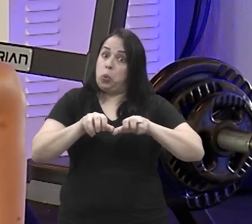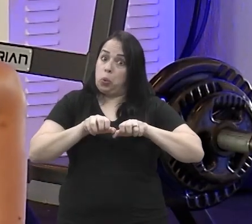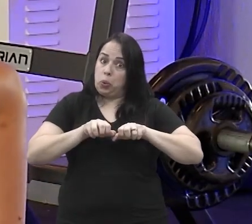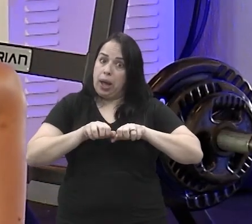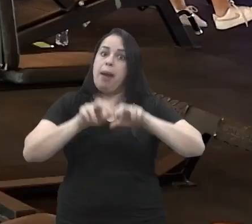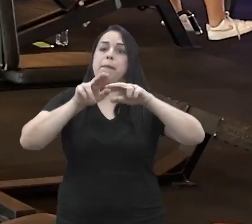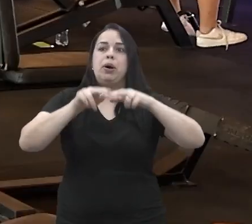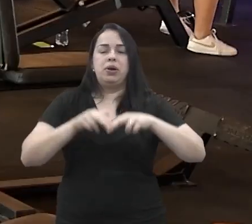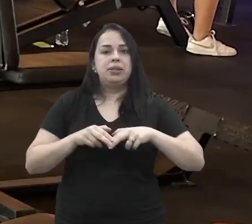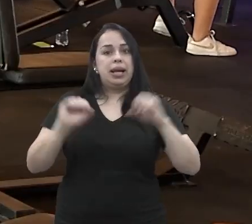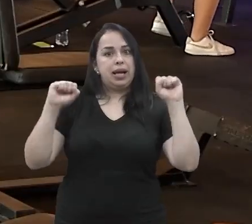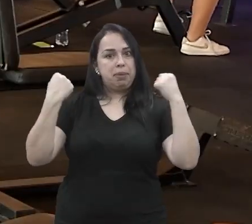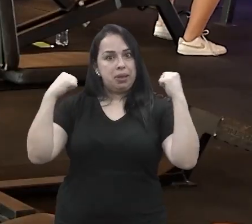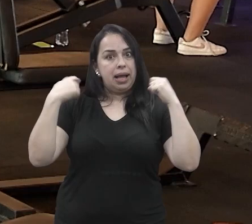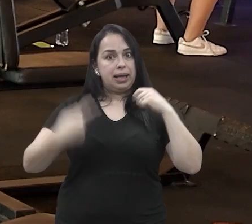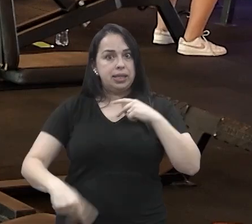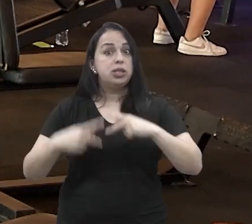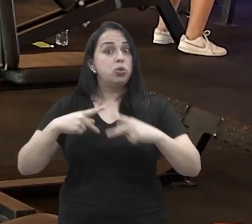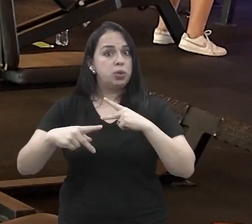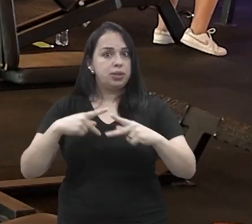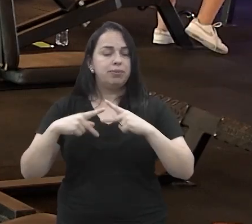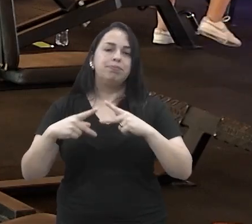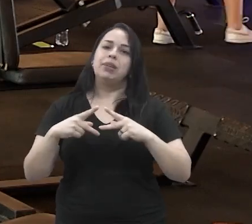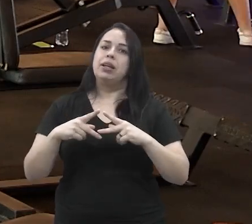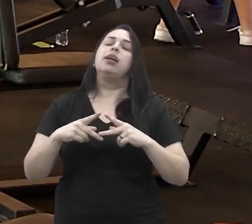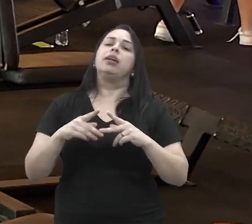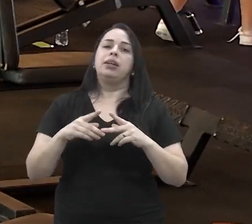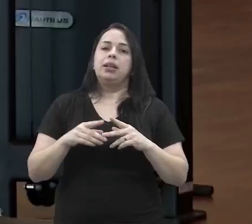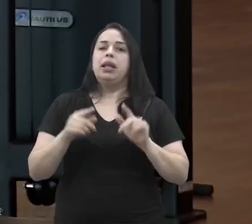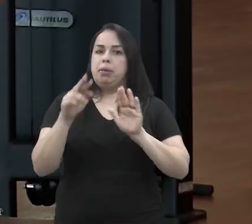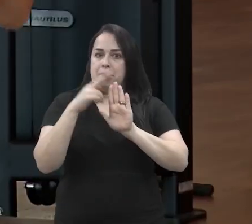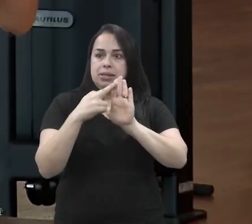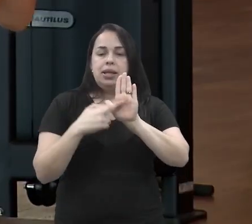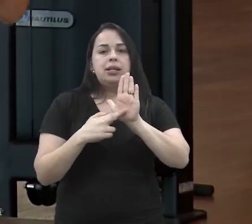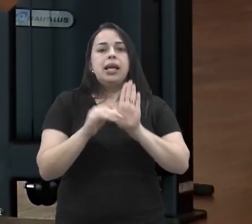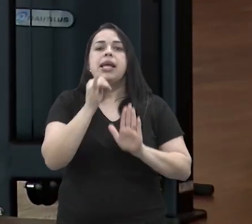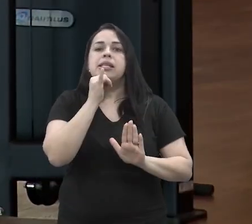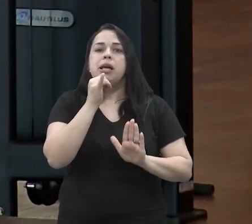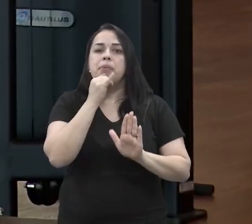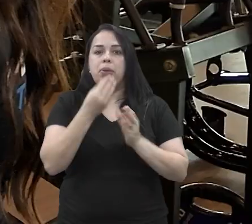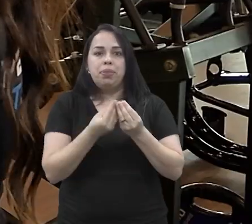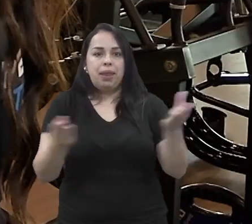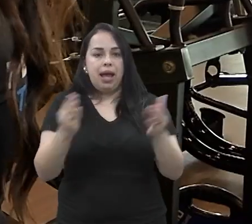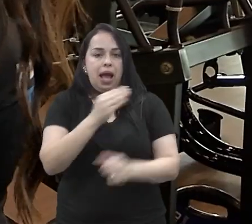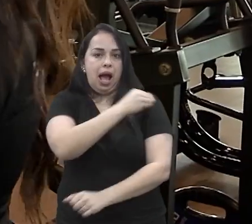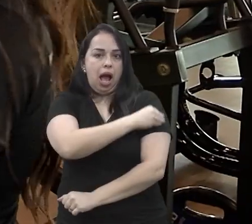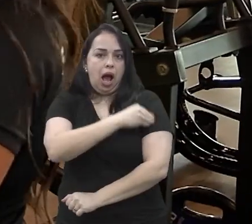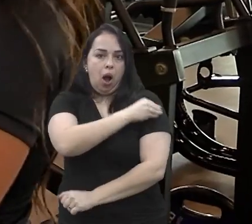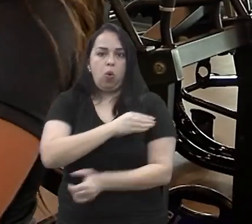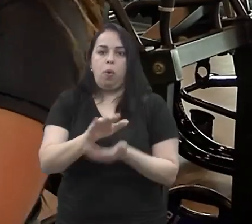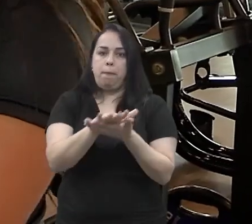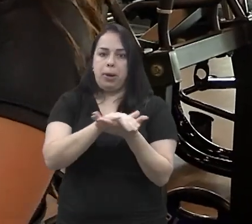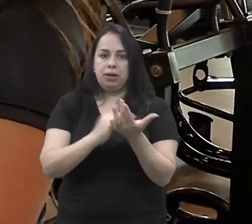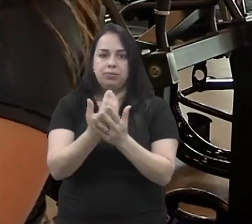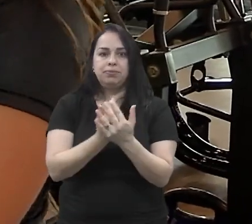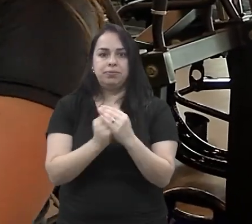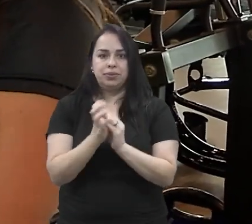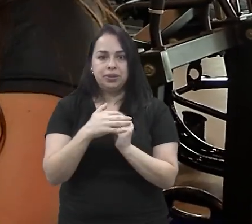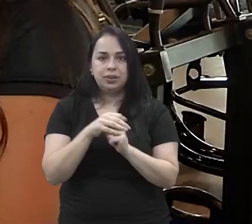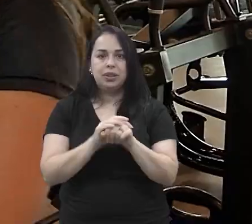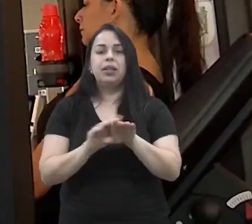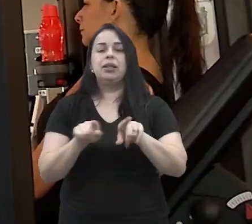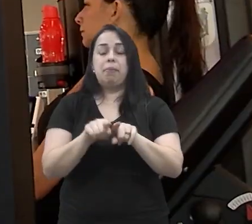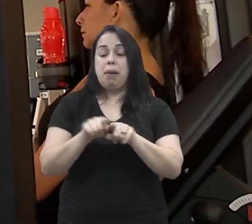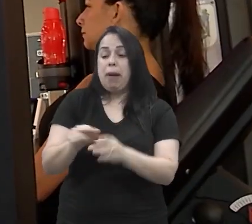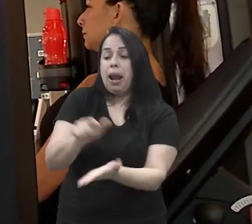dos micro-organismos, essa academia de São José dos Campos toma algumas medidas, como oferecer álcool para limpar